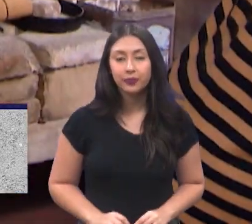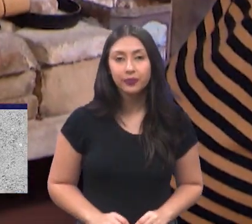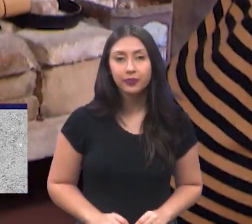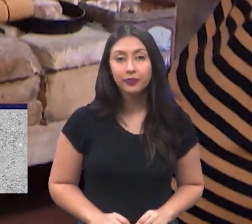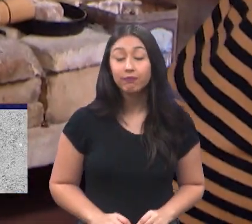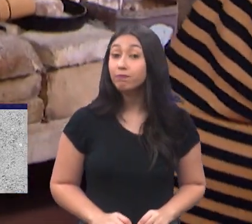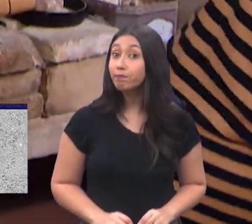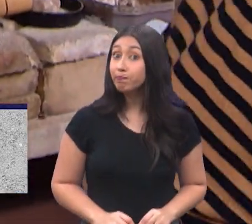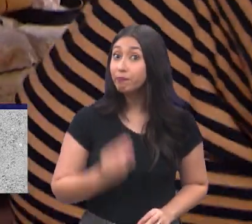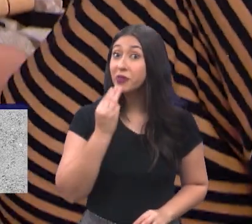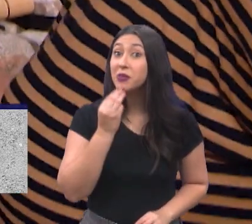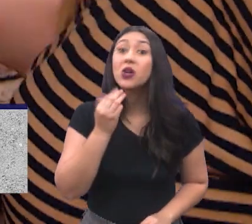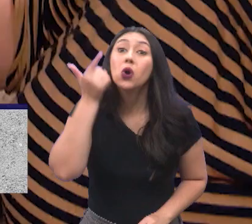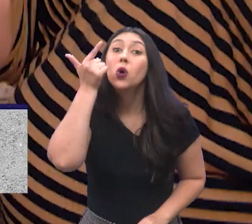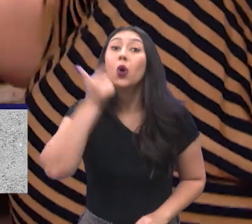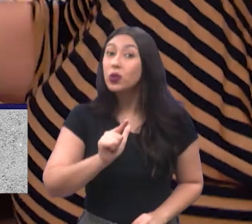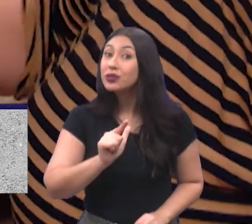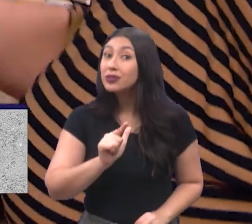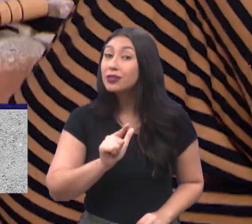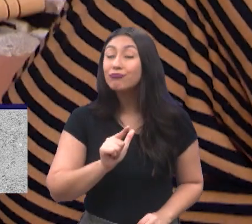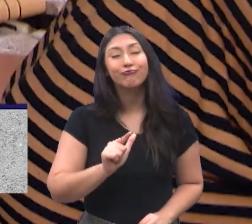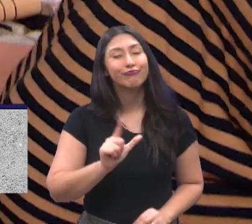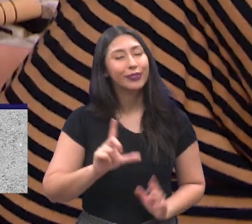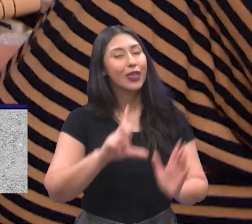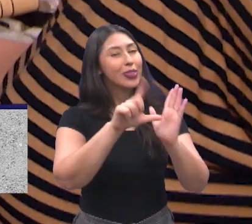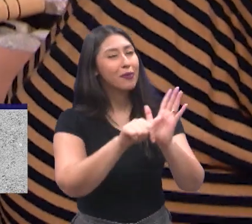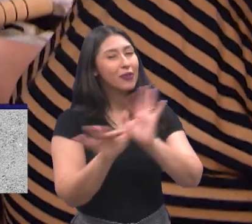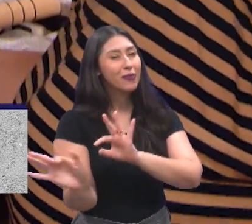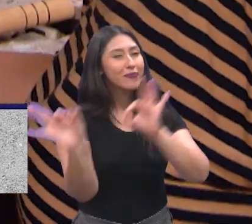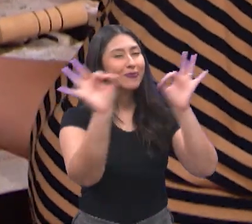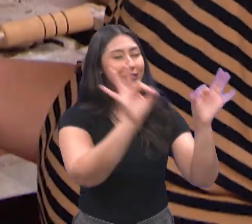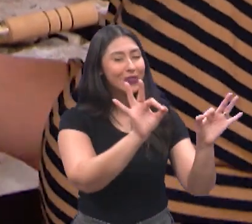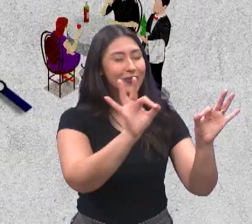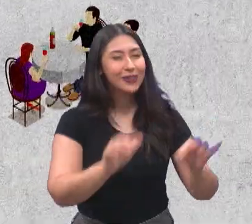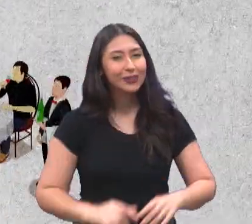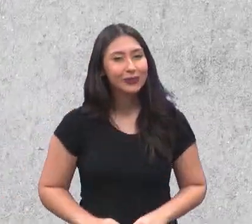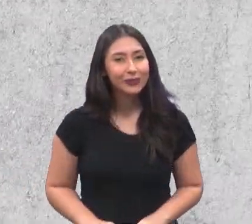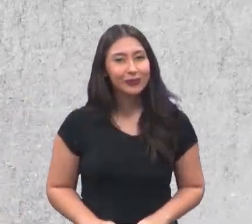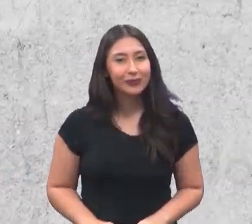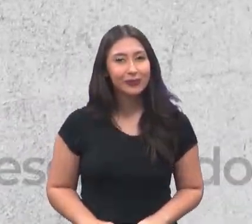Será que ele conseguiu cumprir o desafio? É o que você vai conferir depois do intervalo.